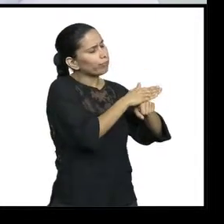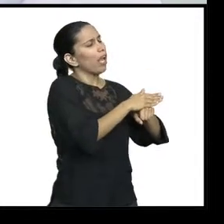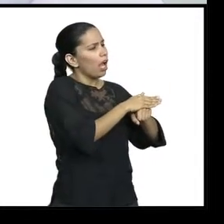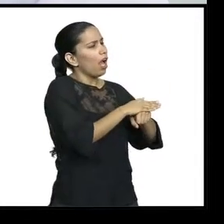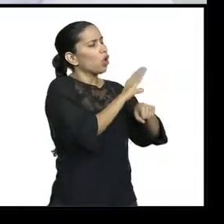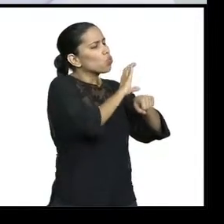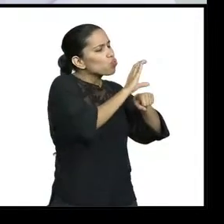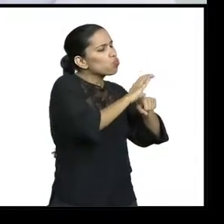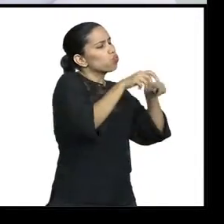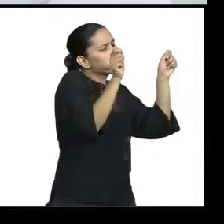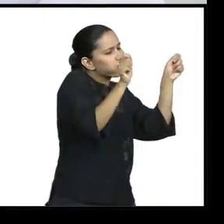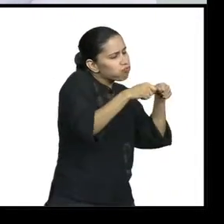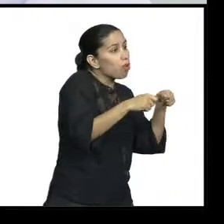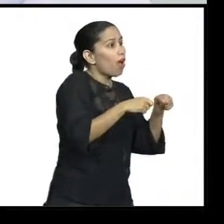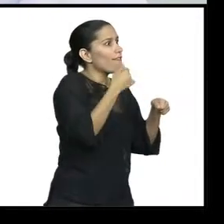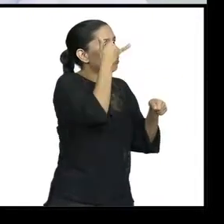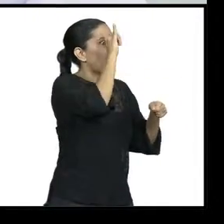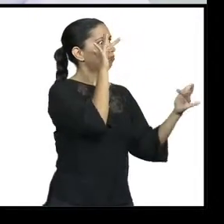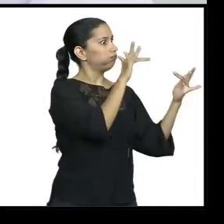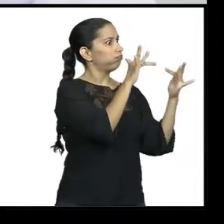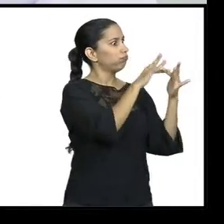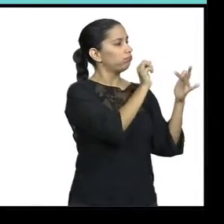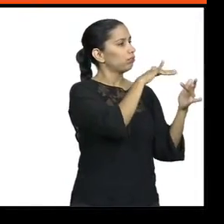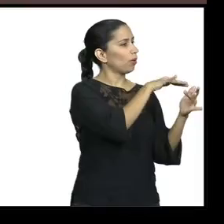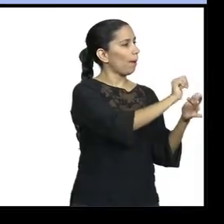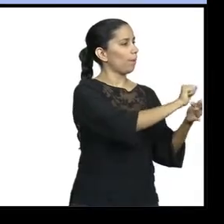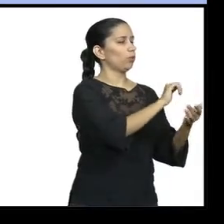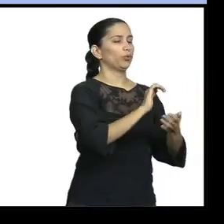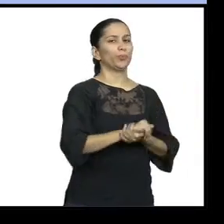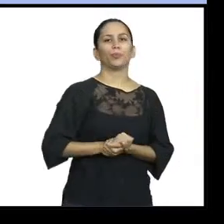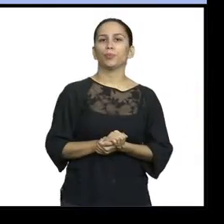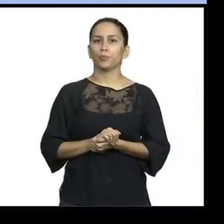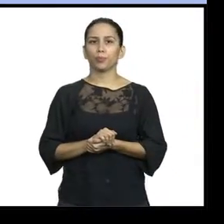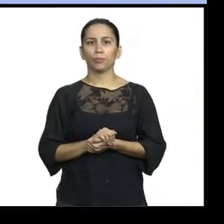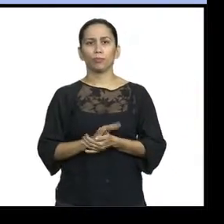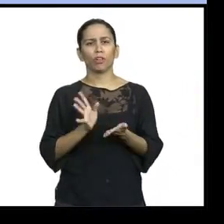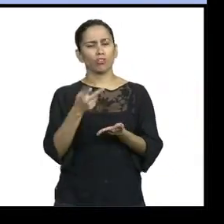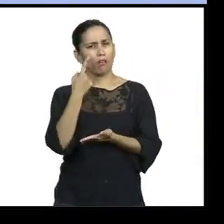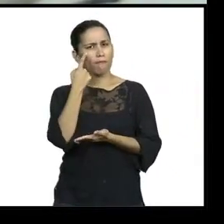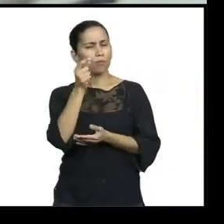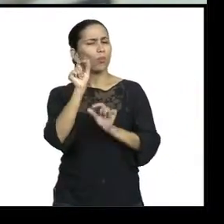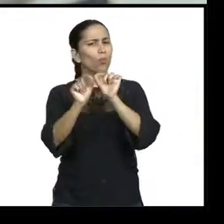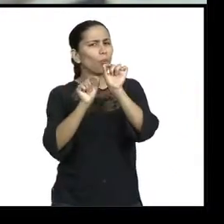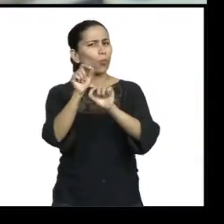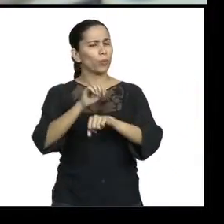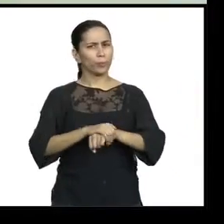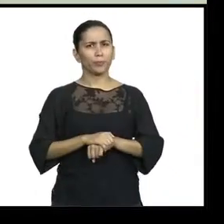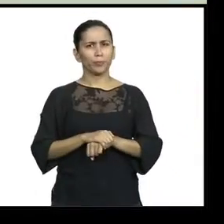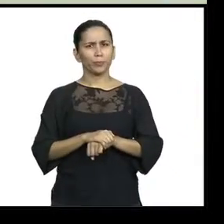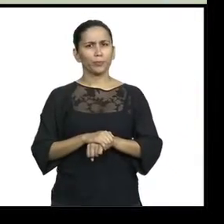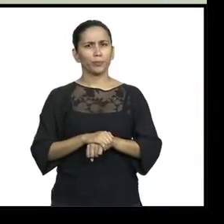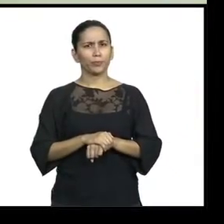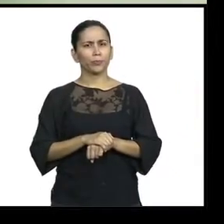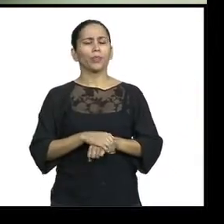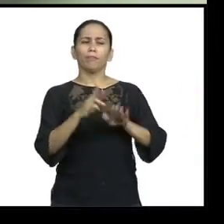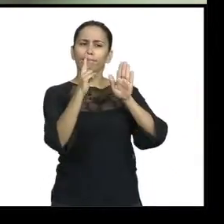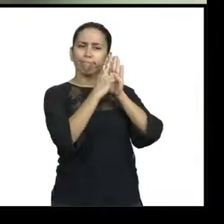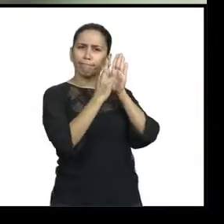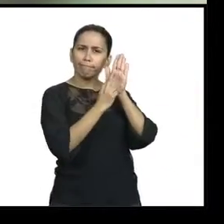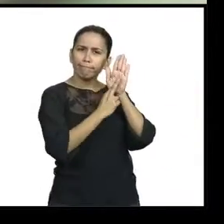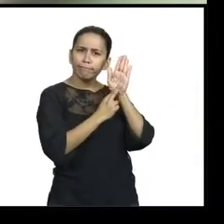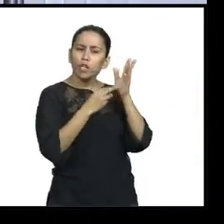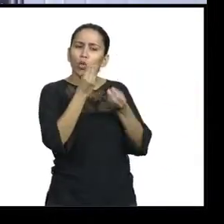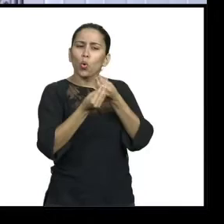com amônia e como utilizar corretamente os equipamentos de proteção. Você acaba de ver os procedimentos de segurança do sistema